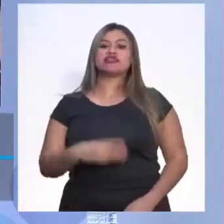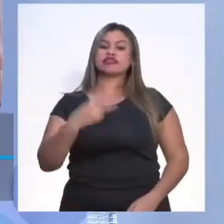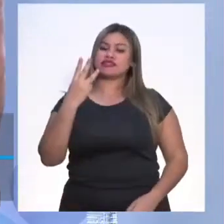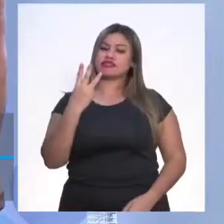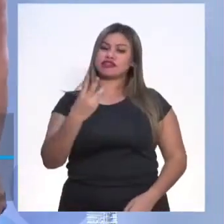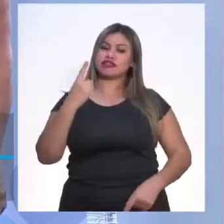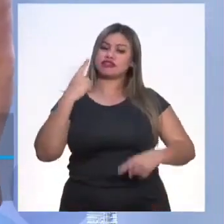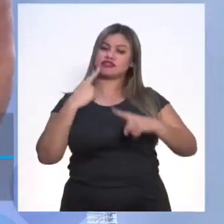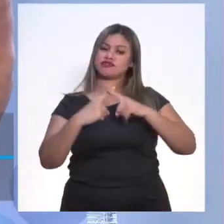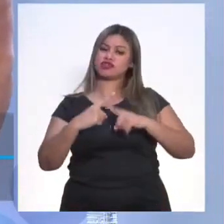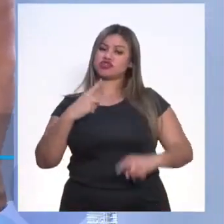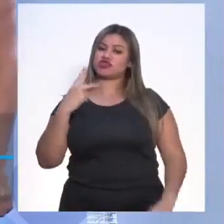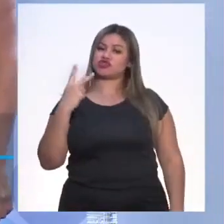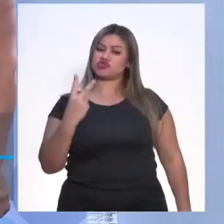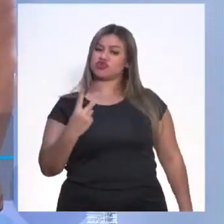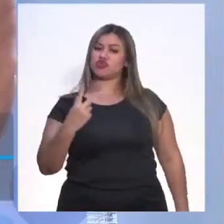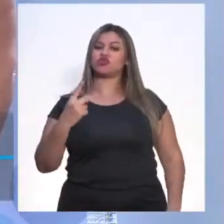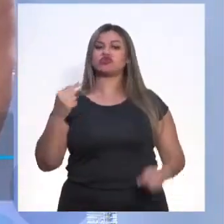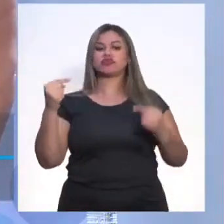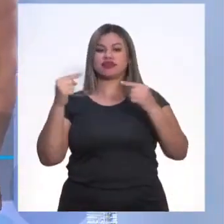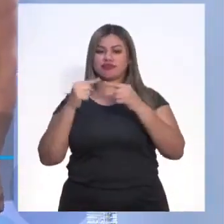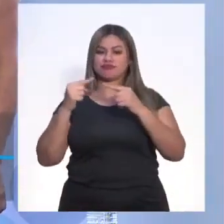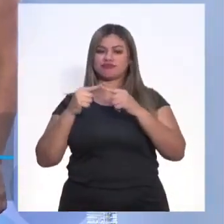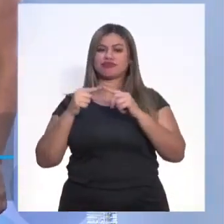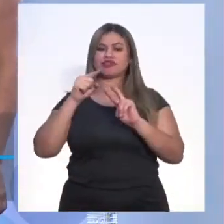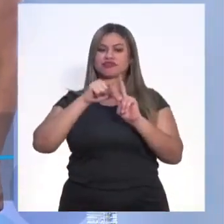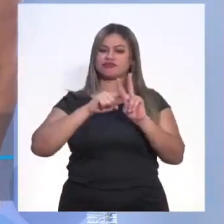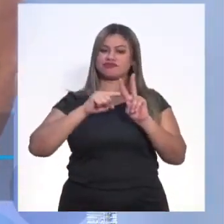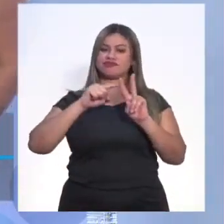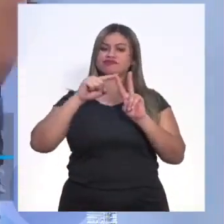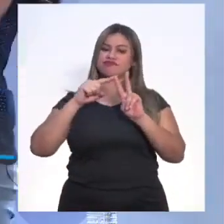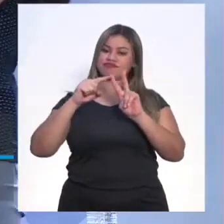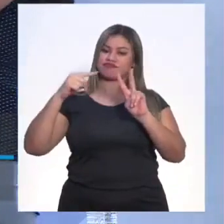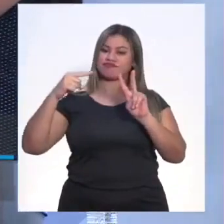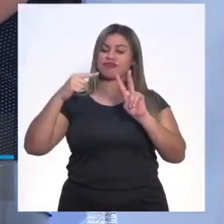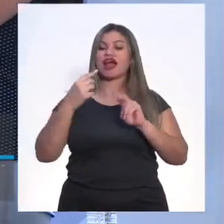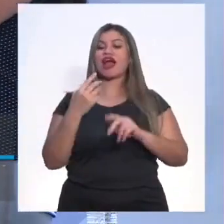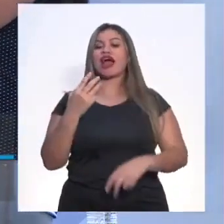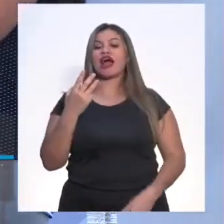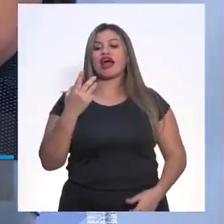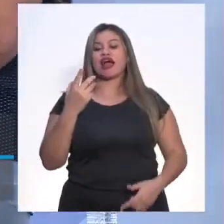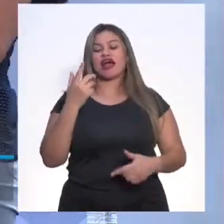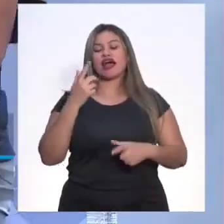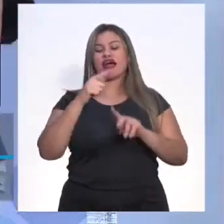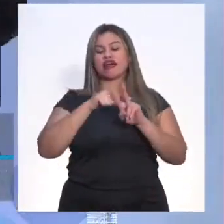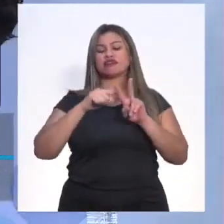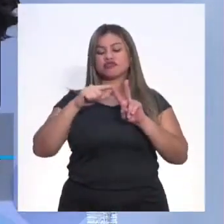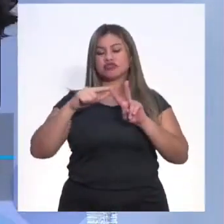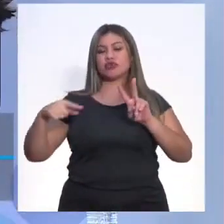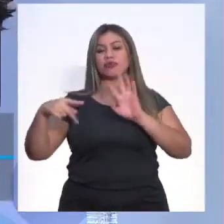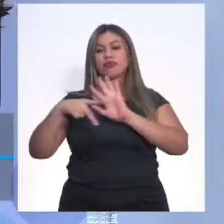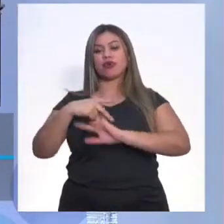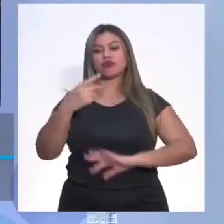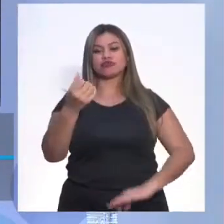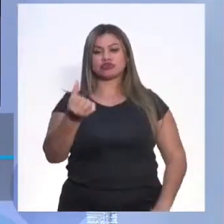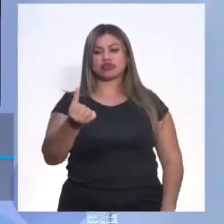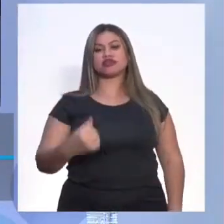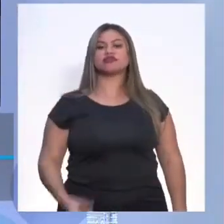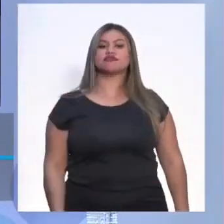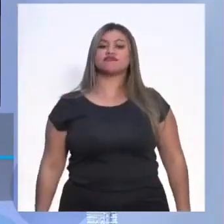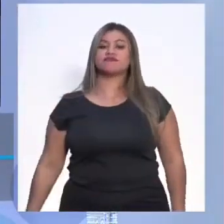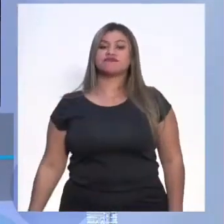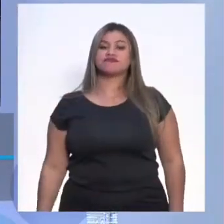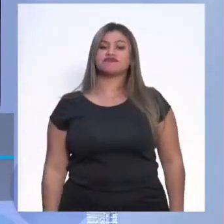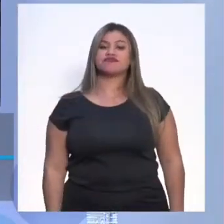continua dentro da raiz, como raiz quadrada de 6. Ok? Muito bem. Agora, este número,